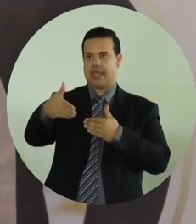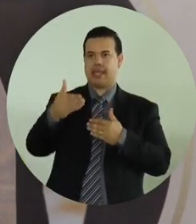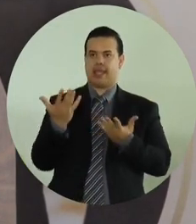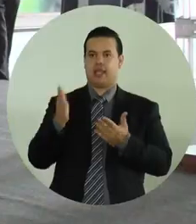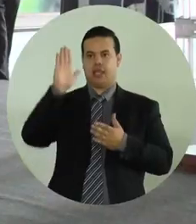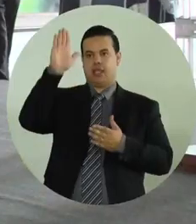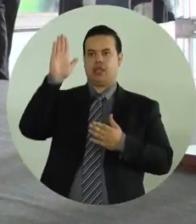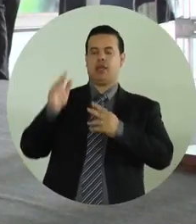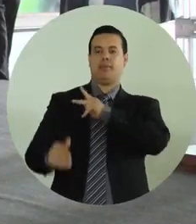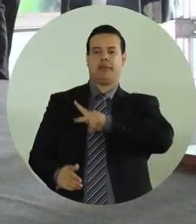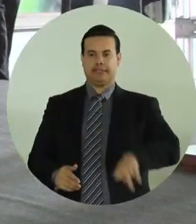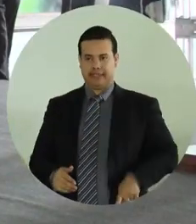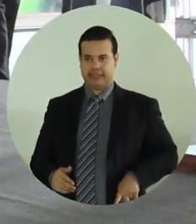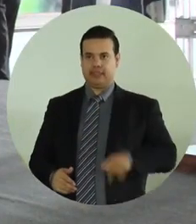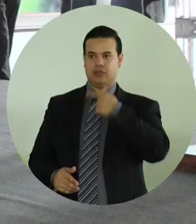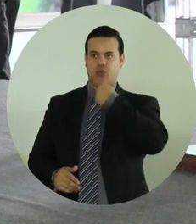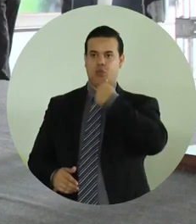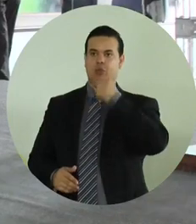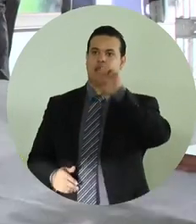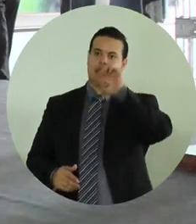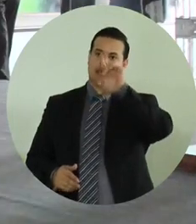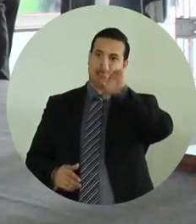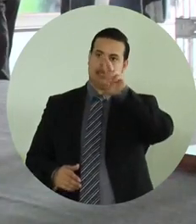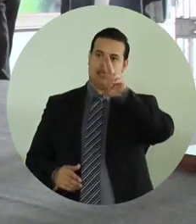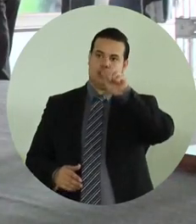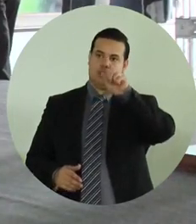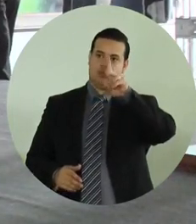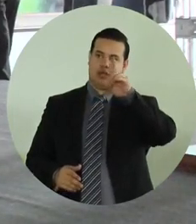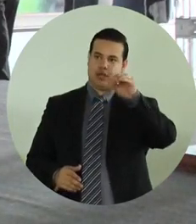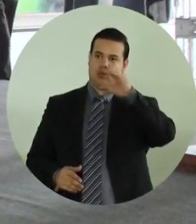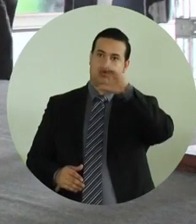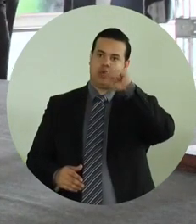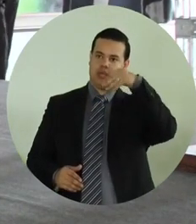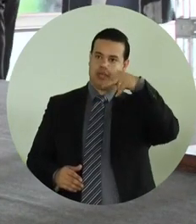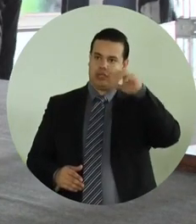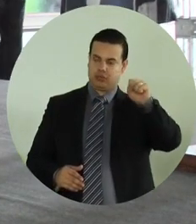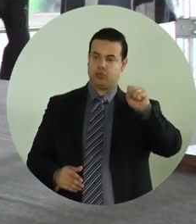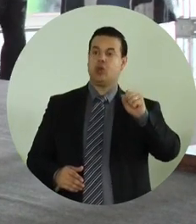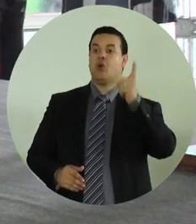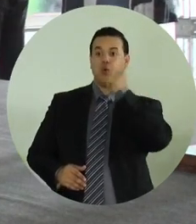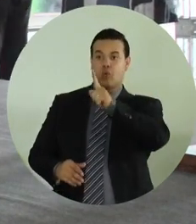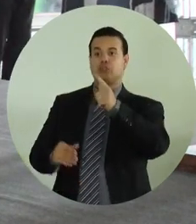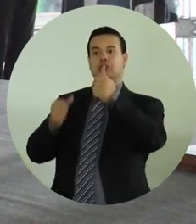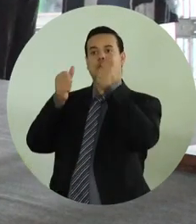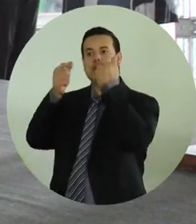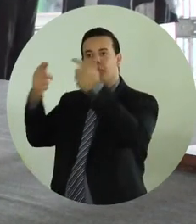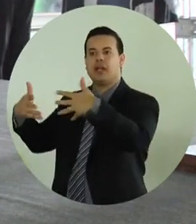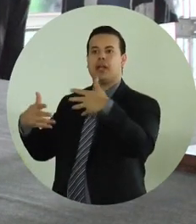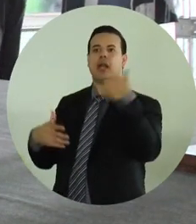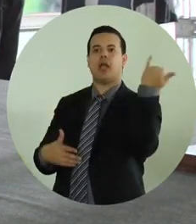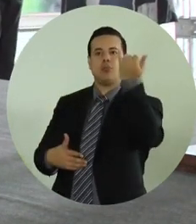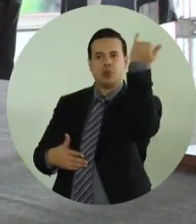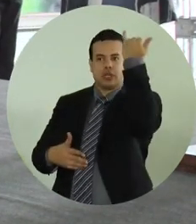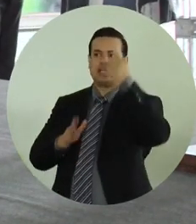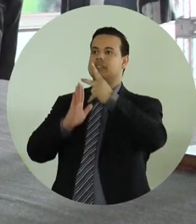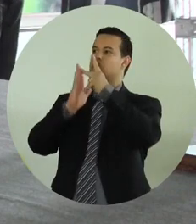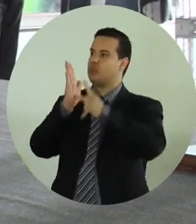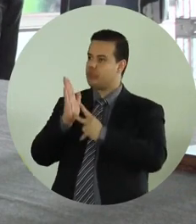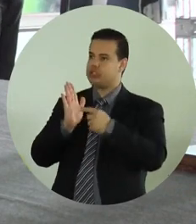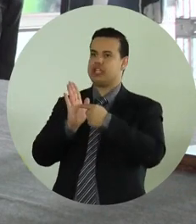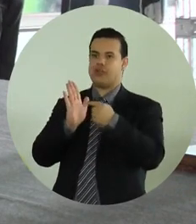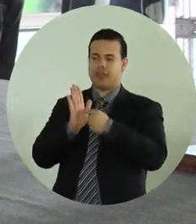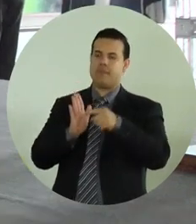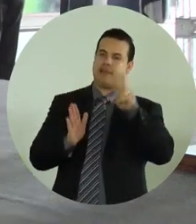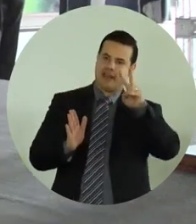Campos, a Andrea conseguiu passar para ele a mensagem da importância desse projeto que estava sendo abrigado pela FIPE, e